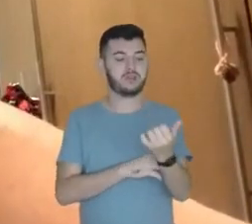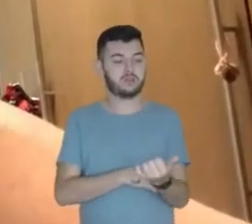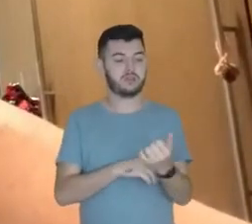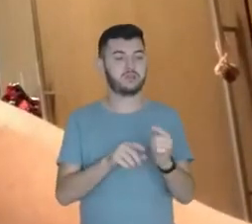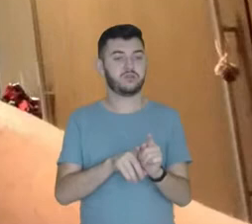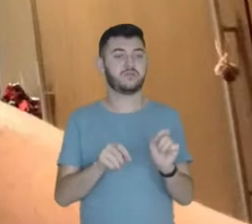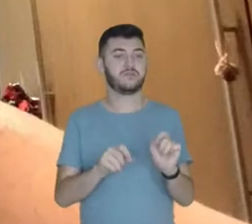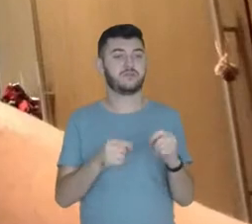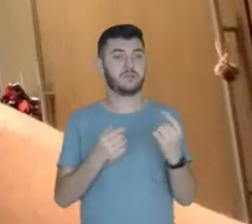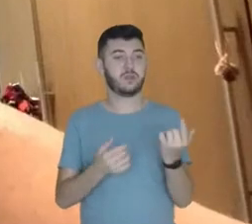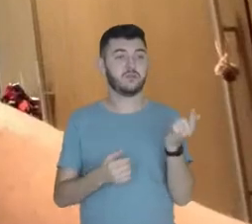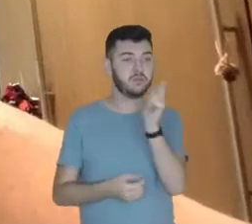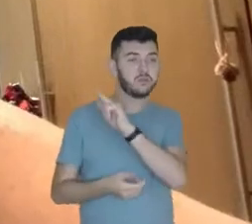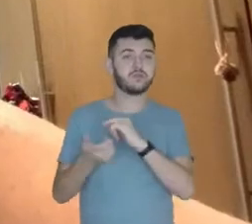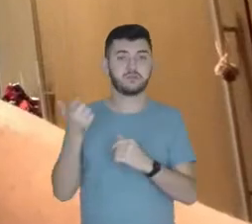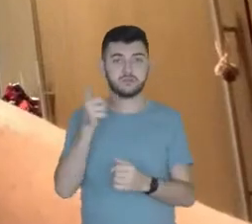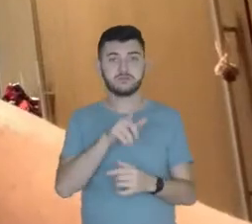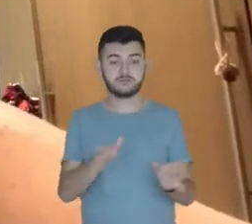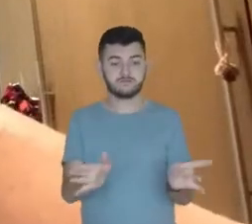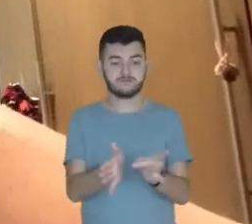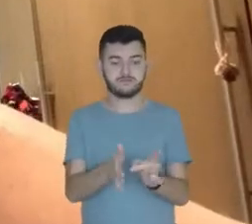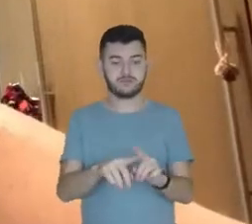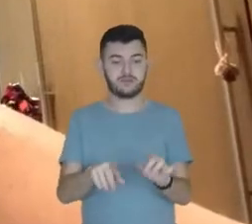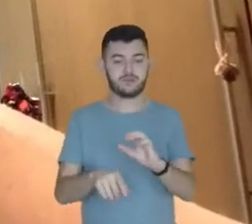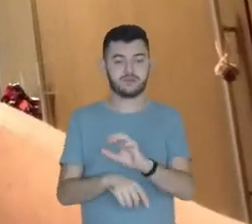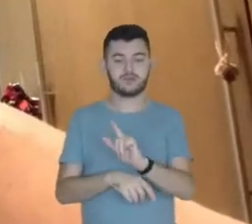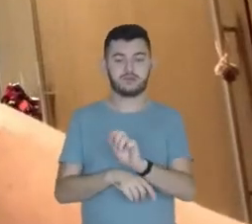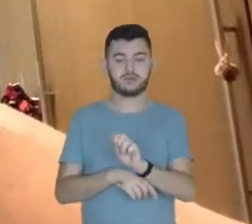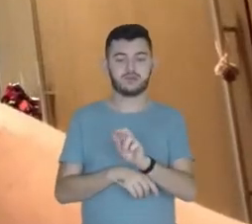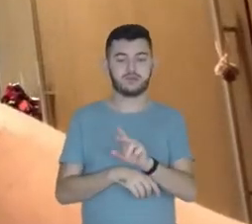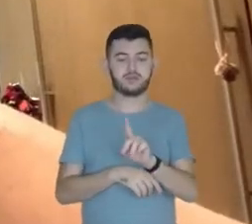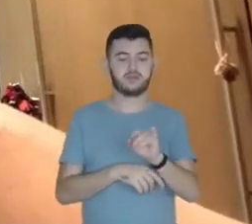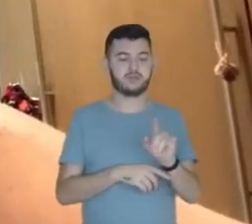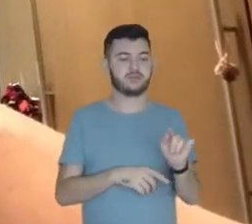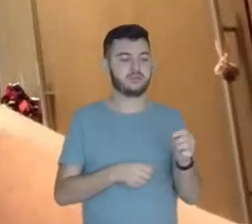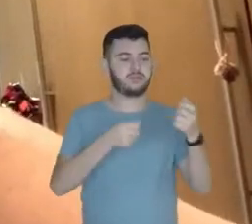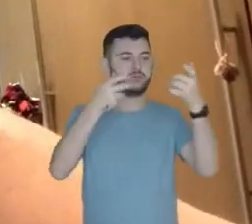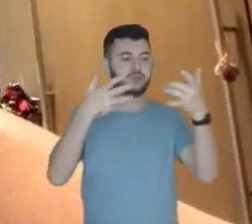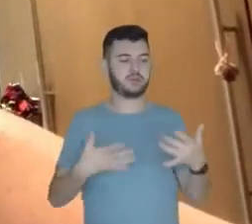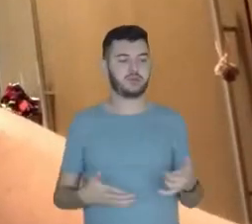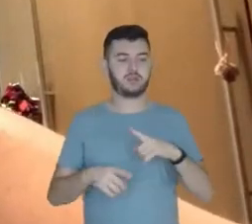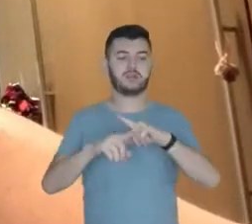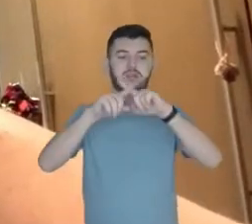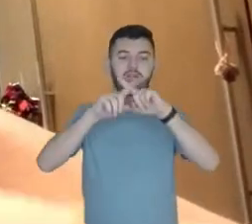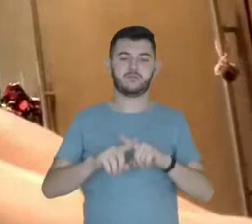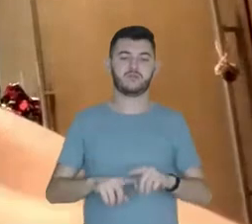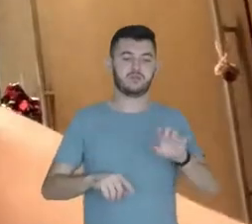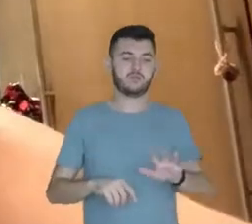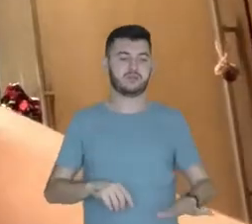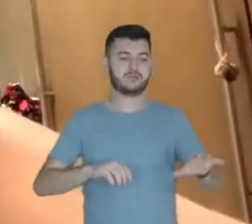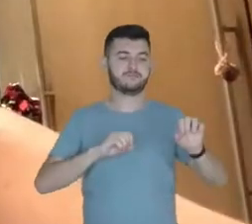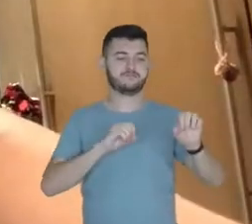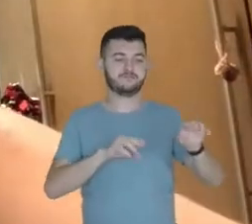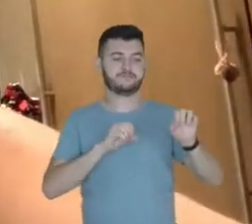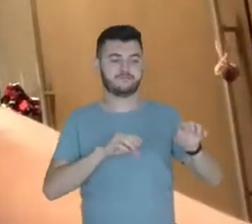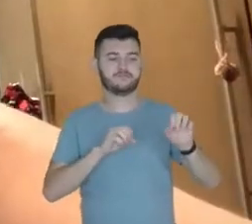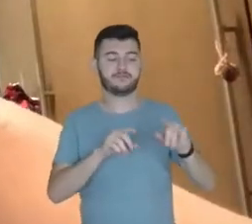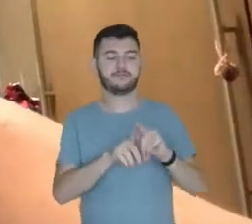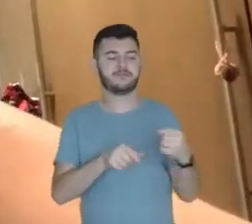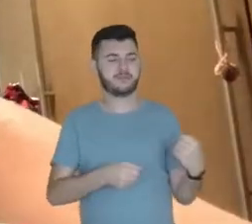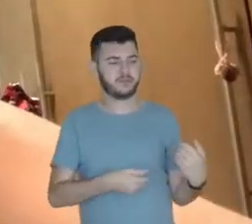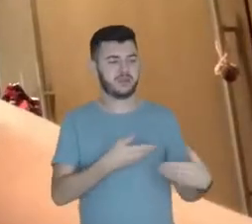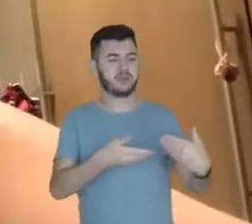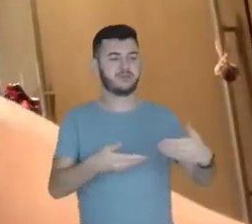traz, né, é um campo de disputa a questão da educação e dos processos e de